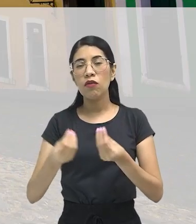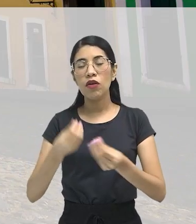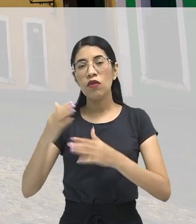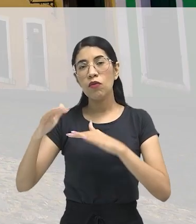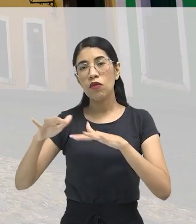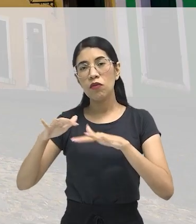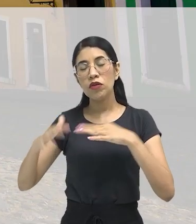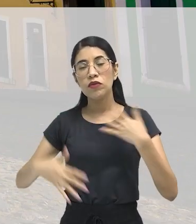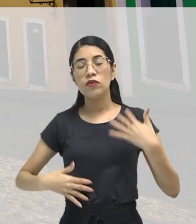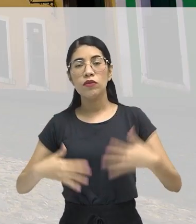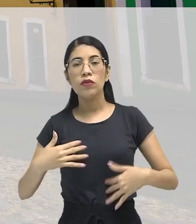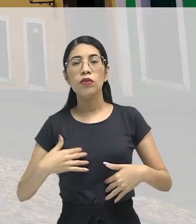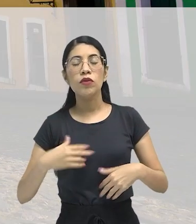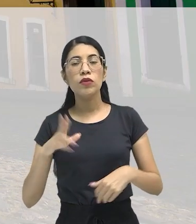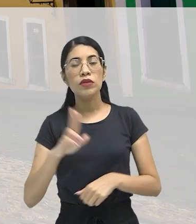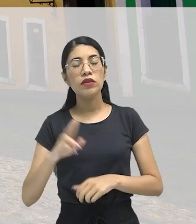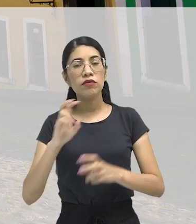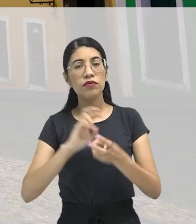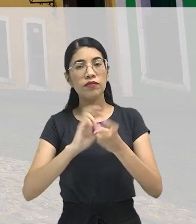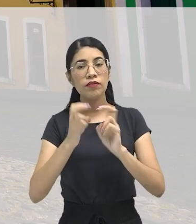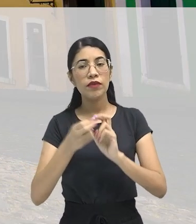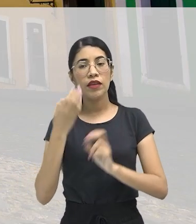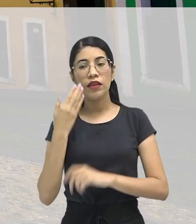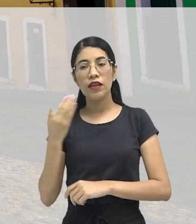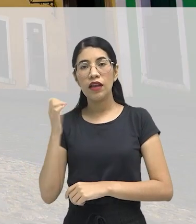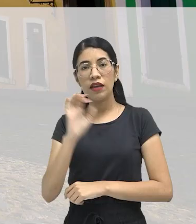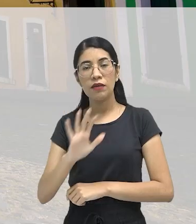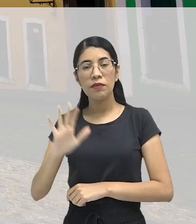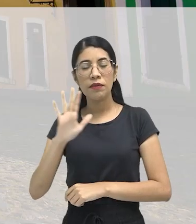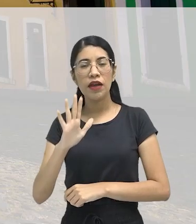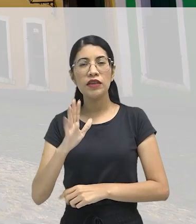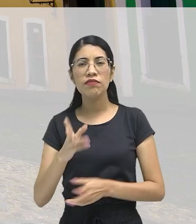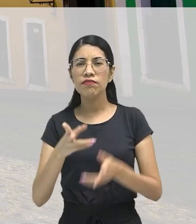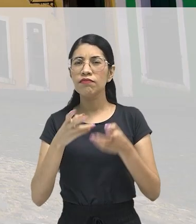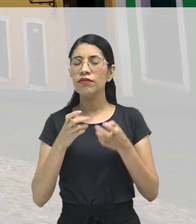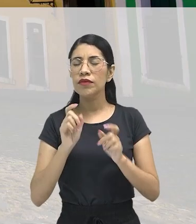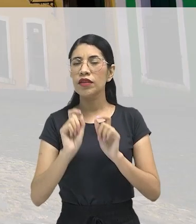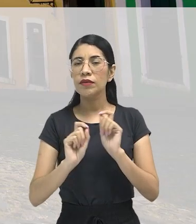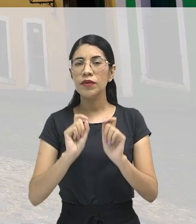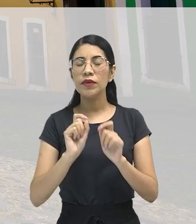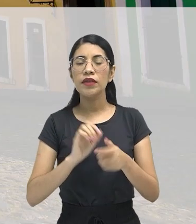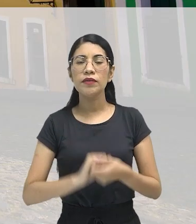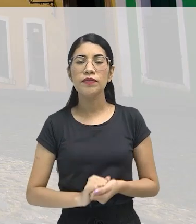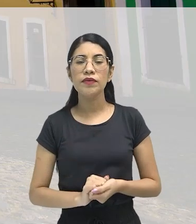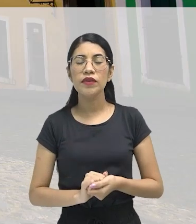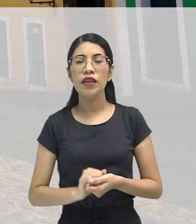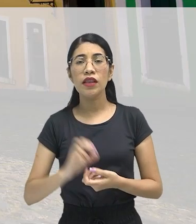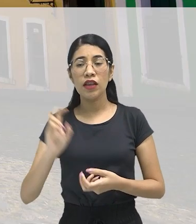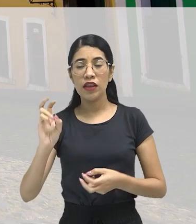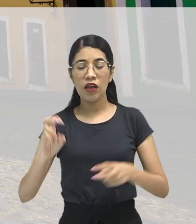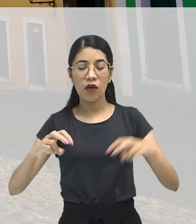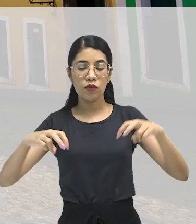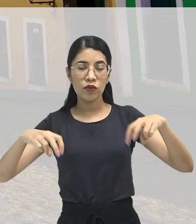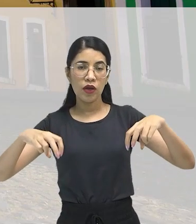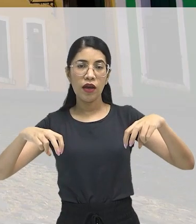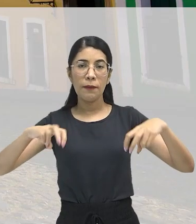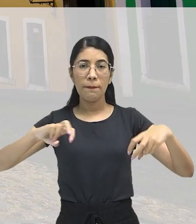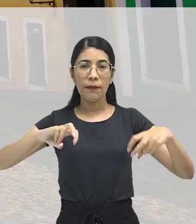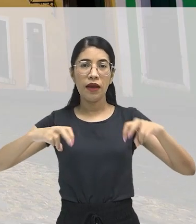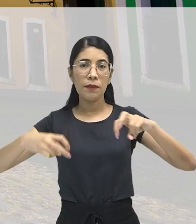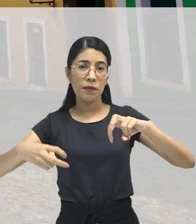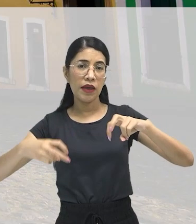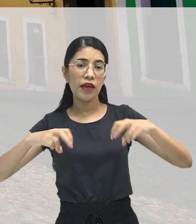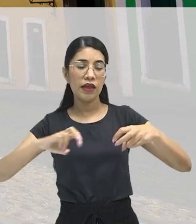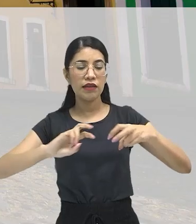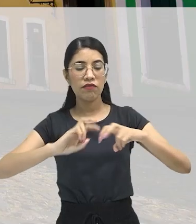corporal com a capoeira. Observem essa imagem. Vocês conseguem perceber aí os 2 capoeiristas, cada